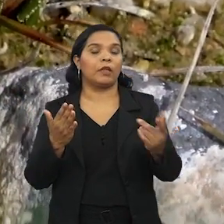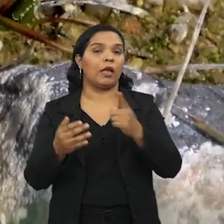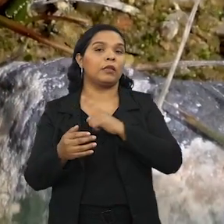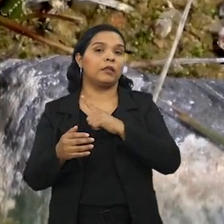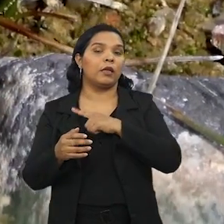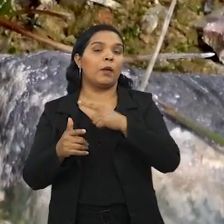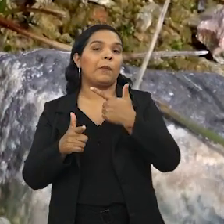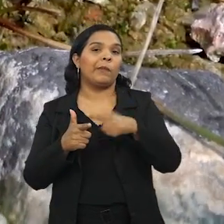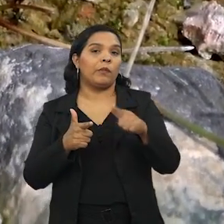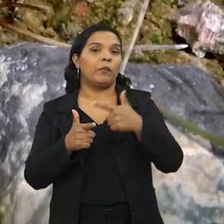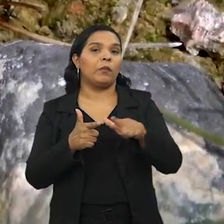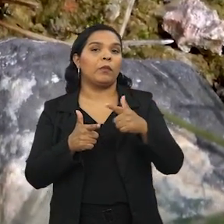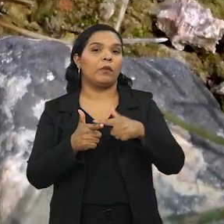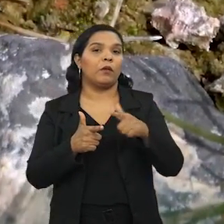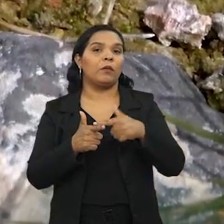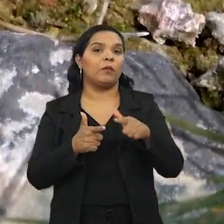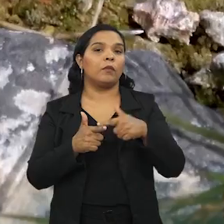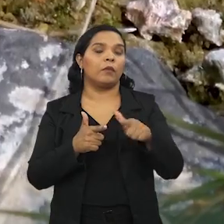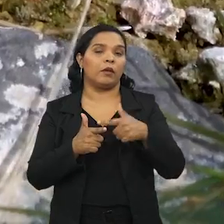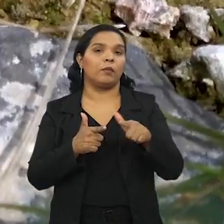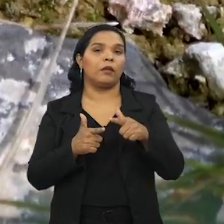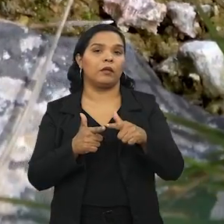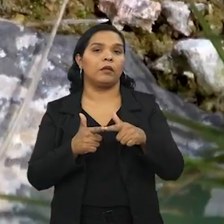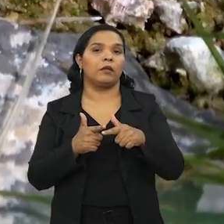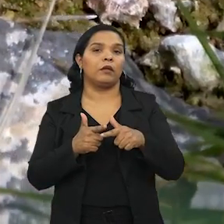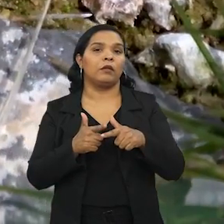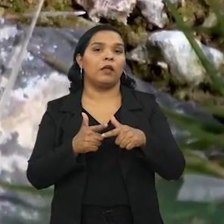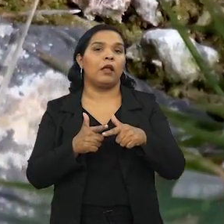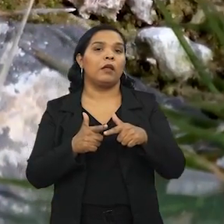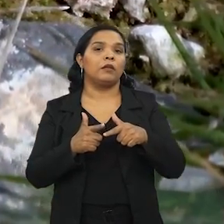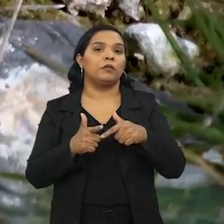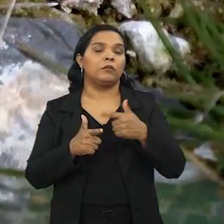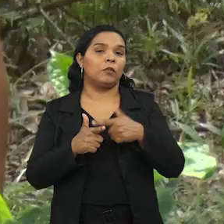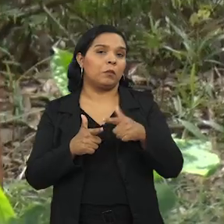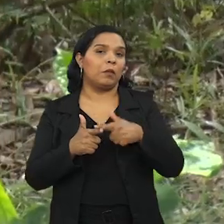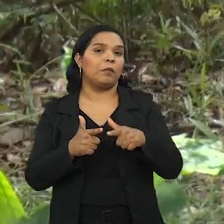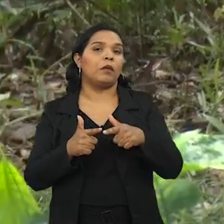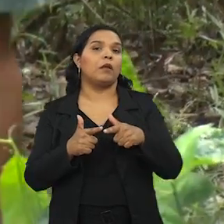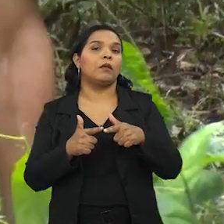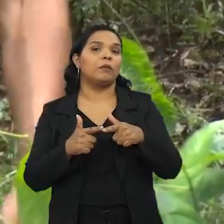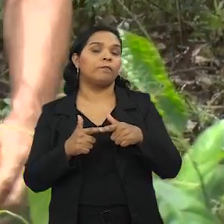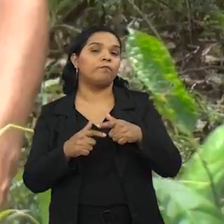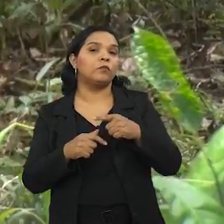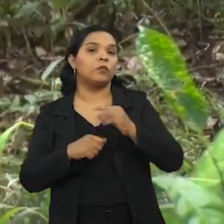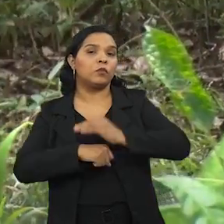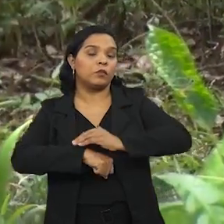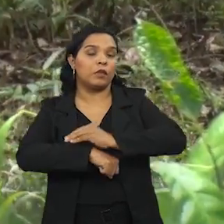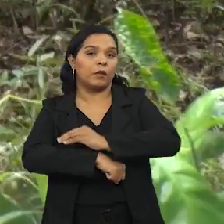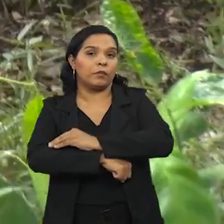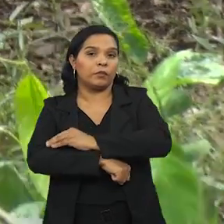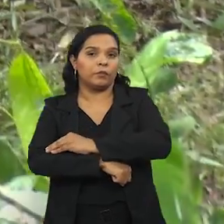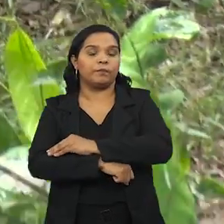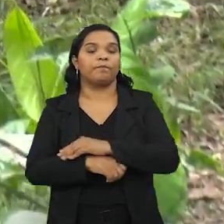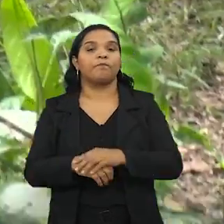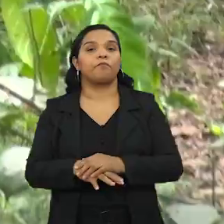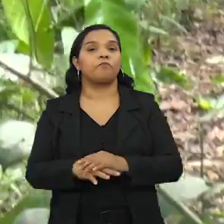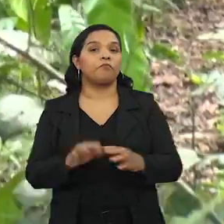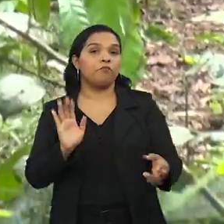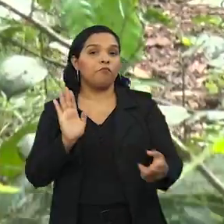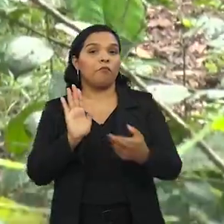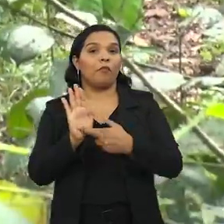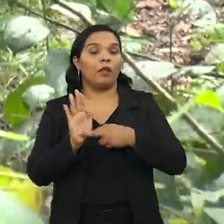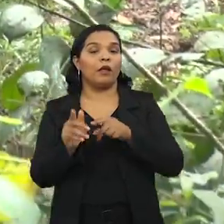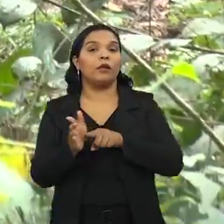num mau desempenho reprodutivo, por exemplo, da espécie. Com os resultados das pesquisas, será